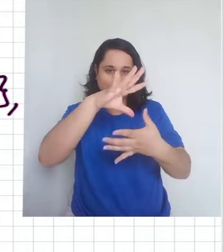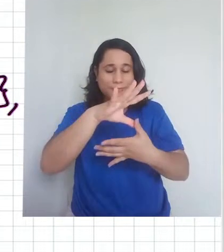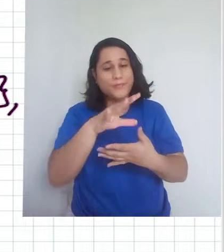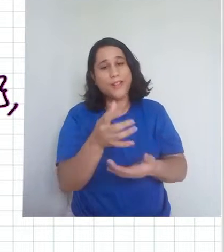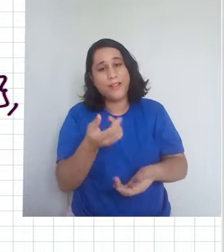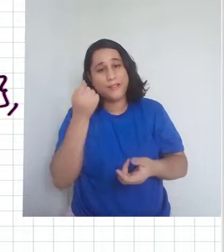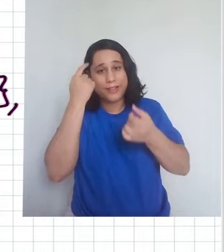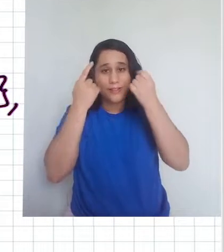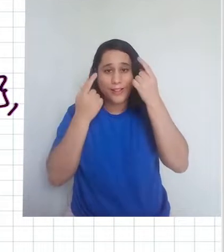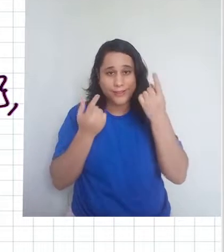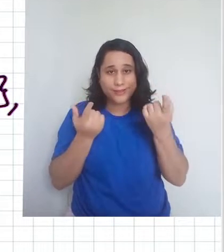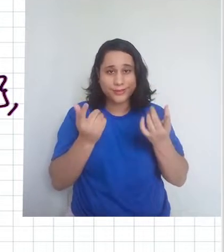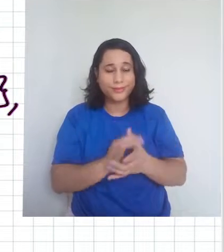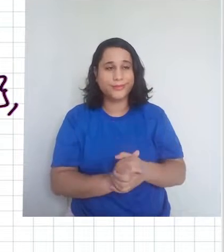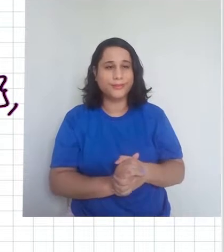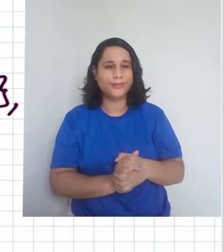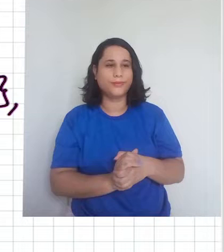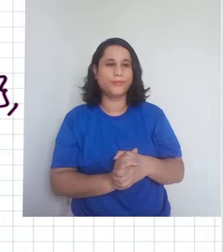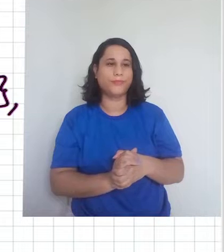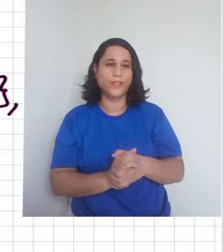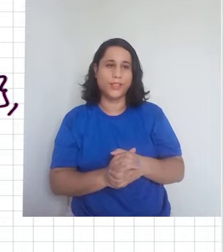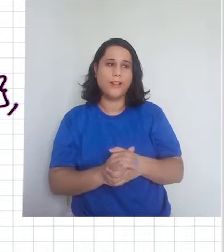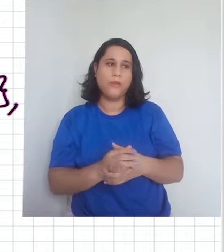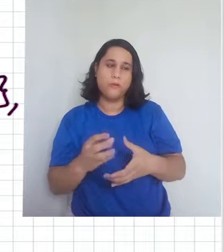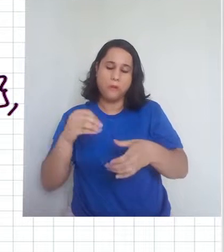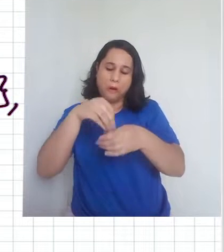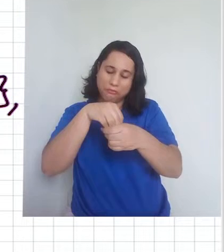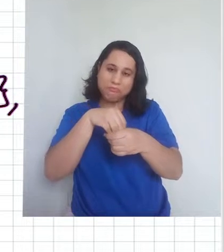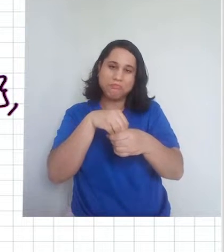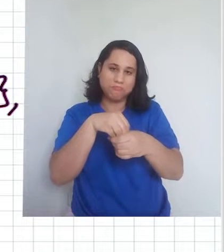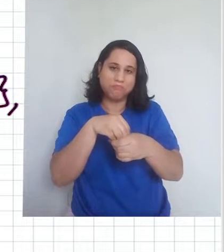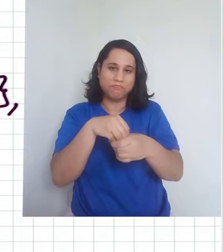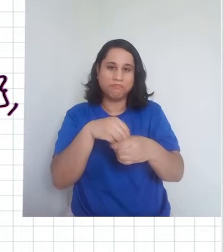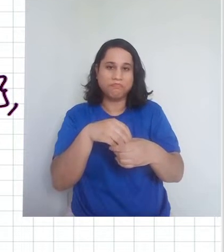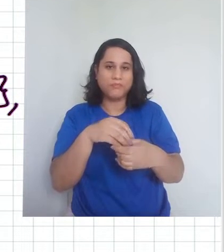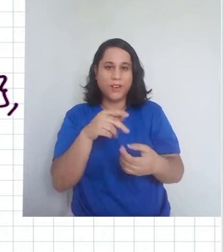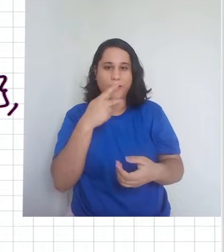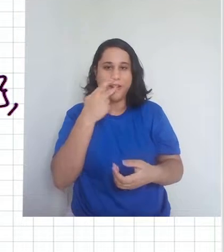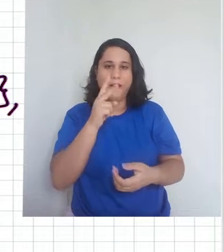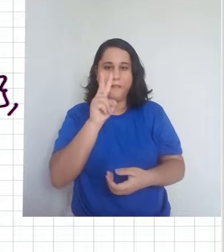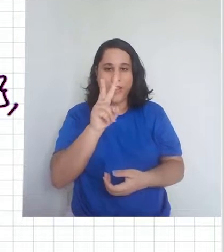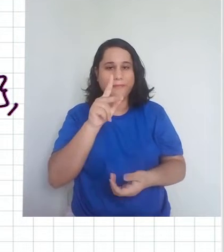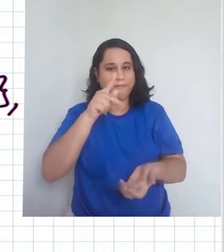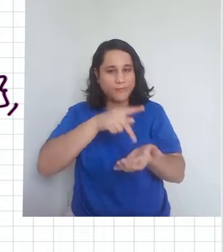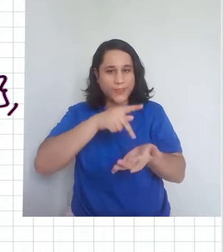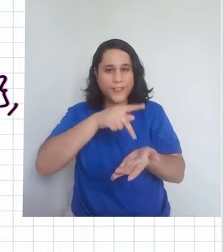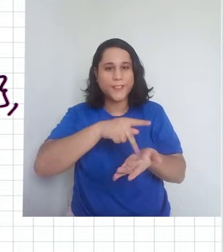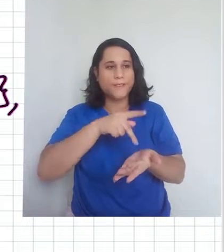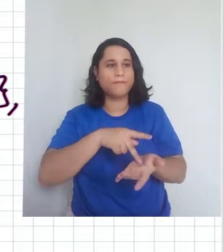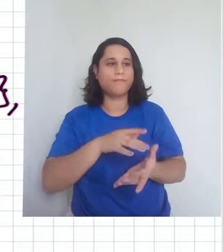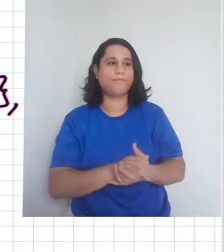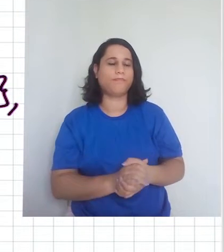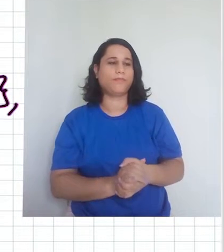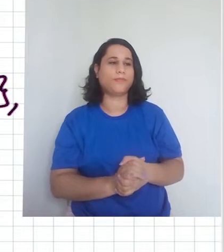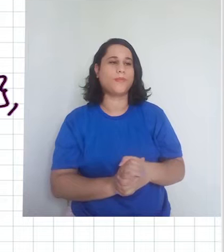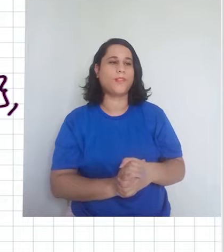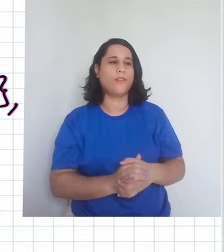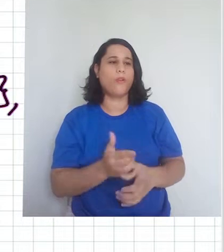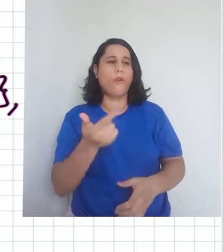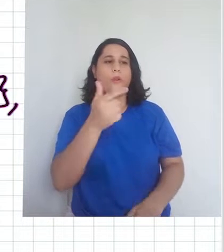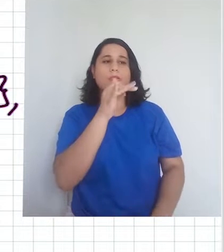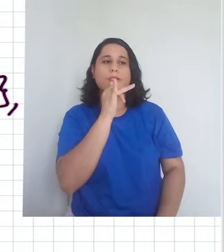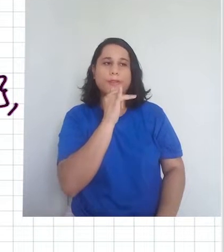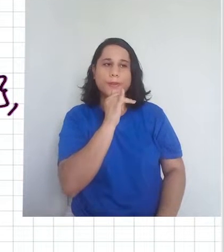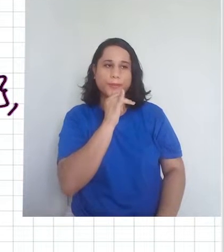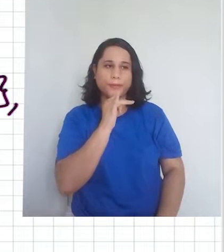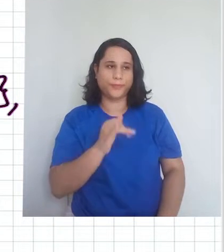Então, um está dentro do outro. Se está correto, afirmação verdadeira. Beleza? Vamos para o